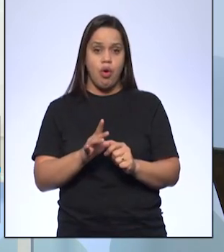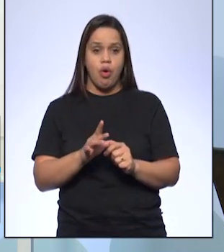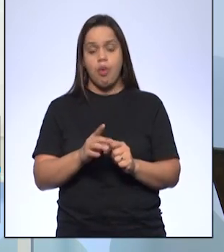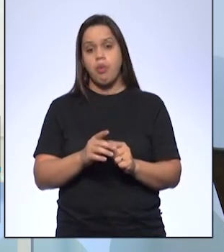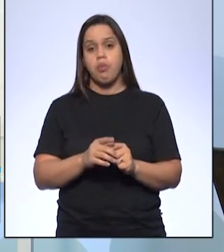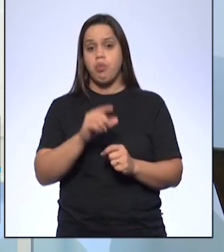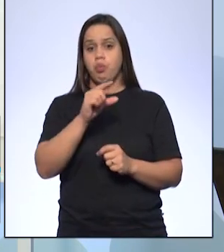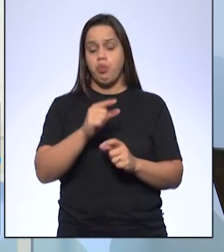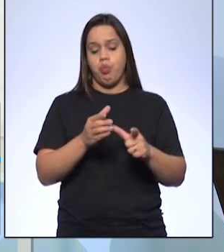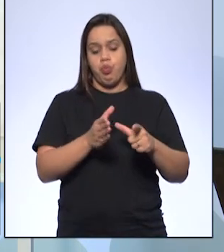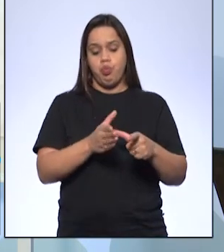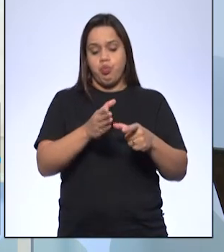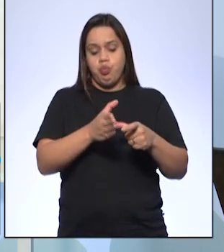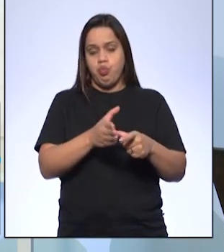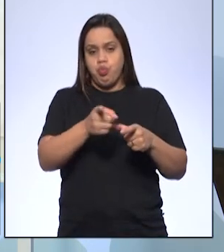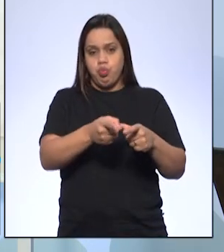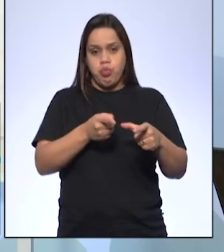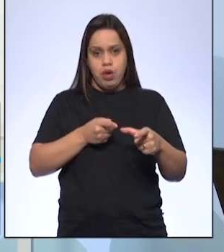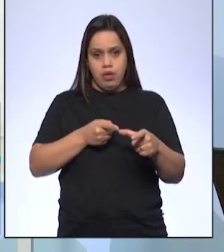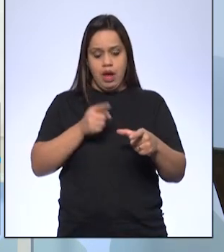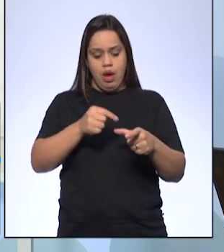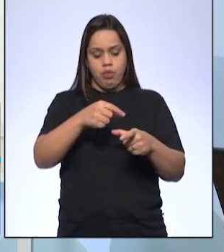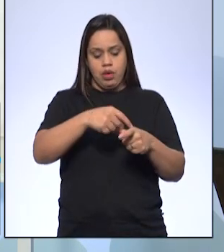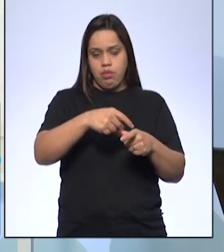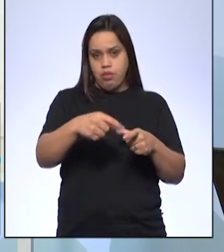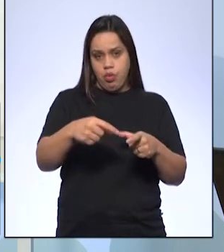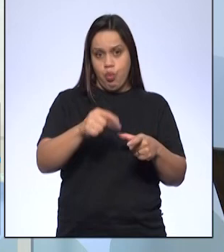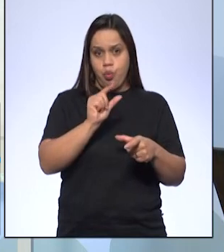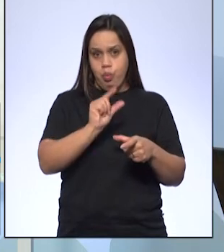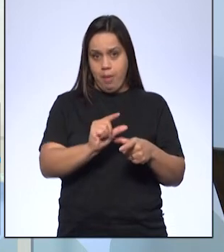da pizza. Ele é uma fatia, um setor. Então, por